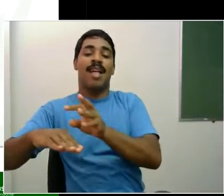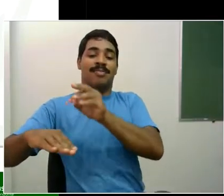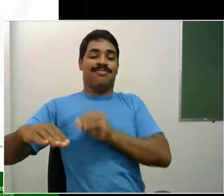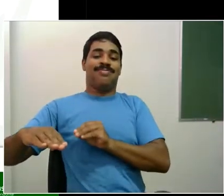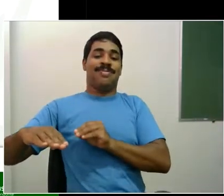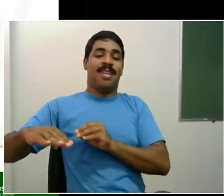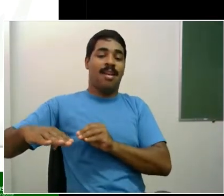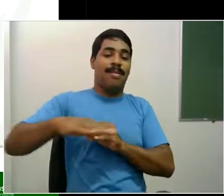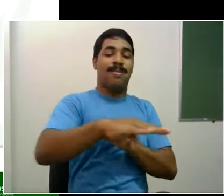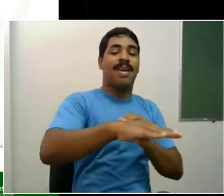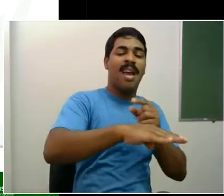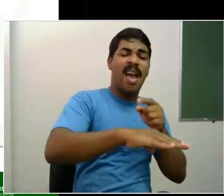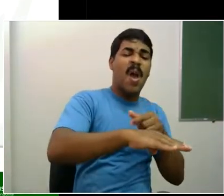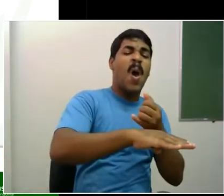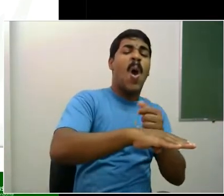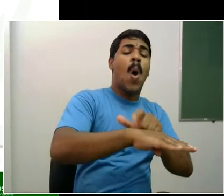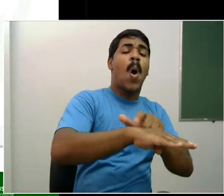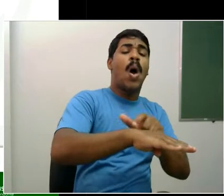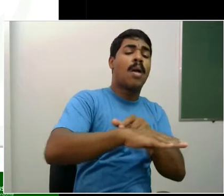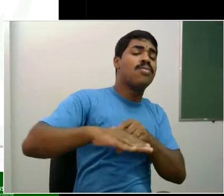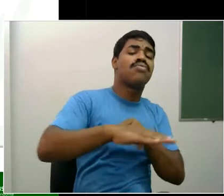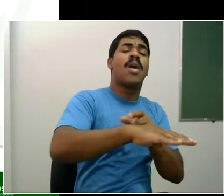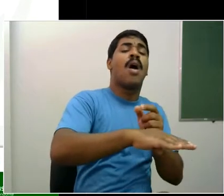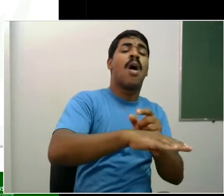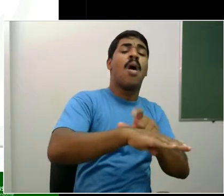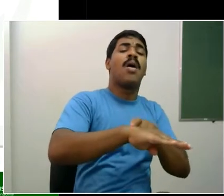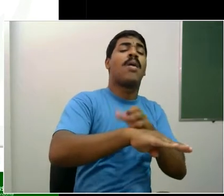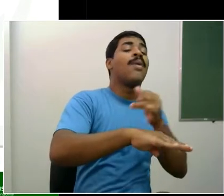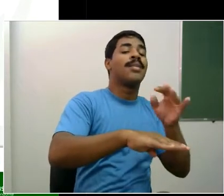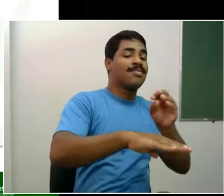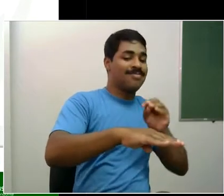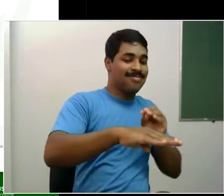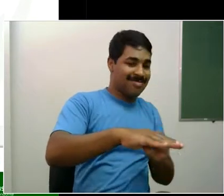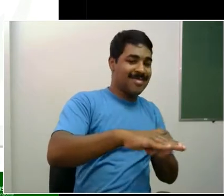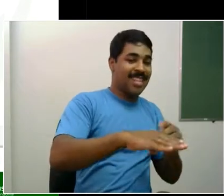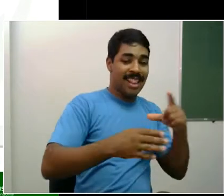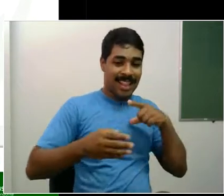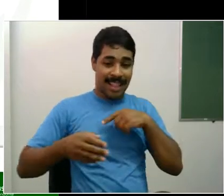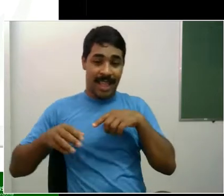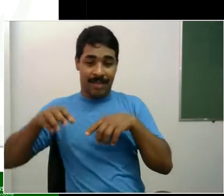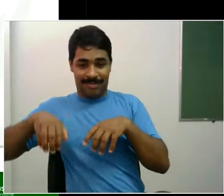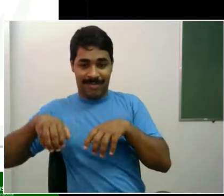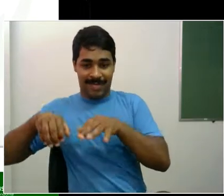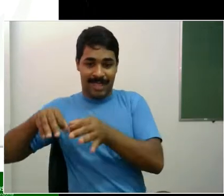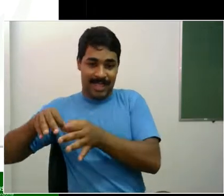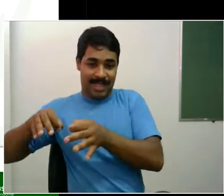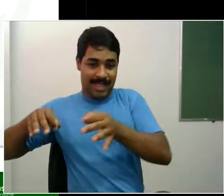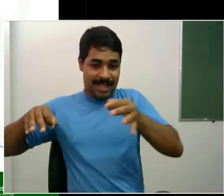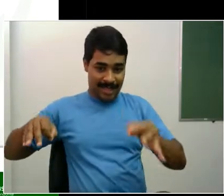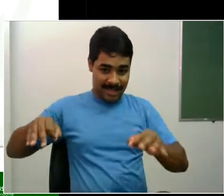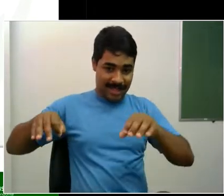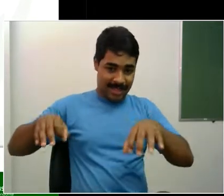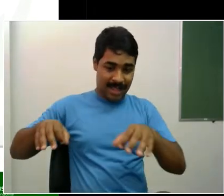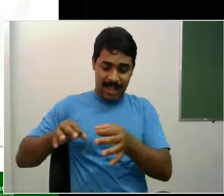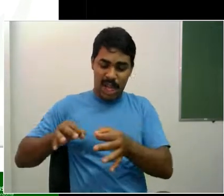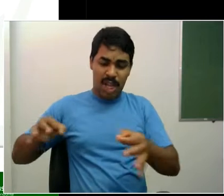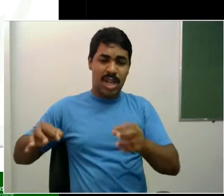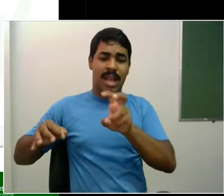treinamento. A distância entre 2 postos consecutivos é 500 metros. Durante um